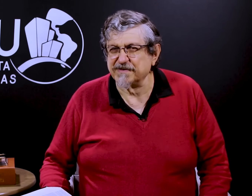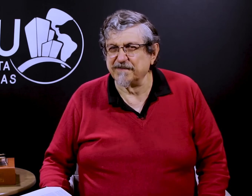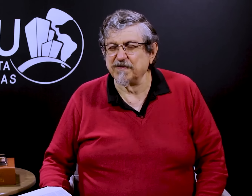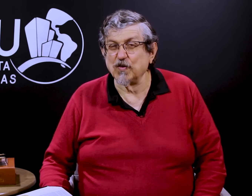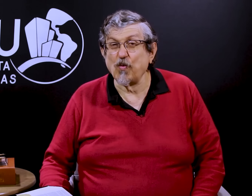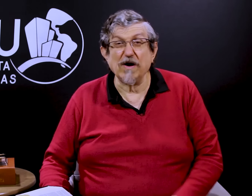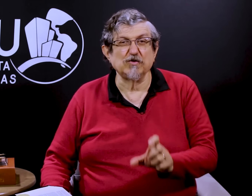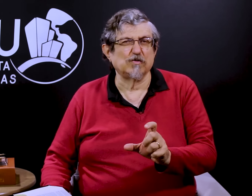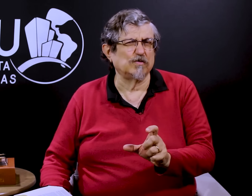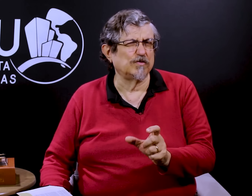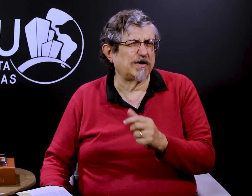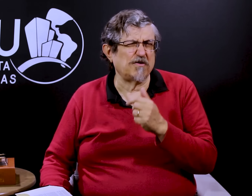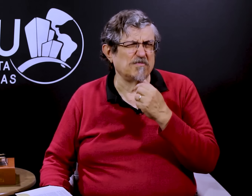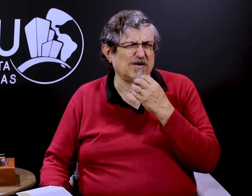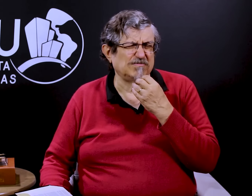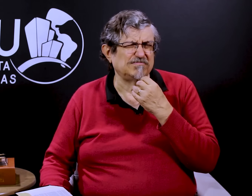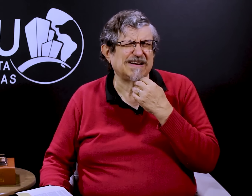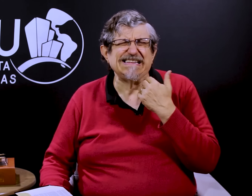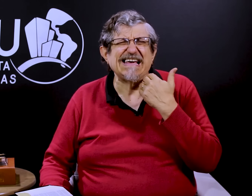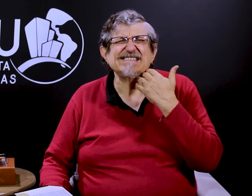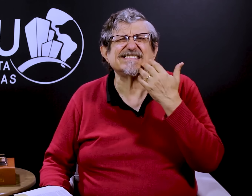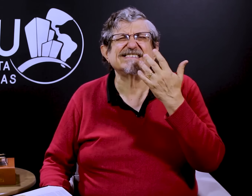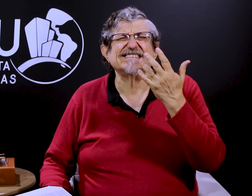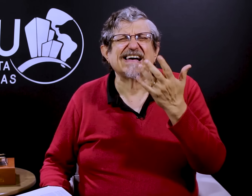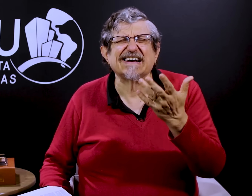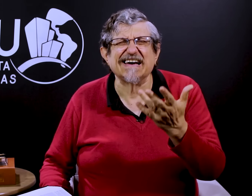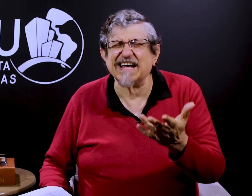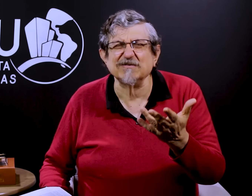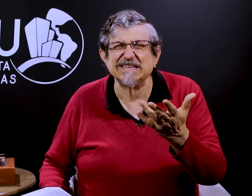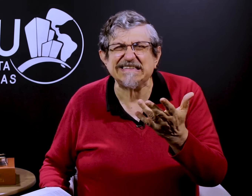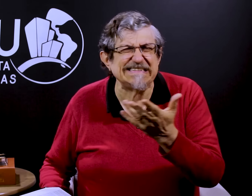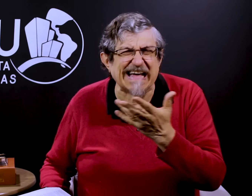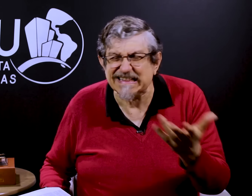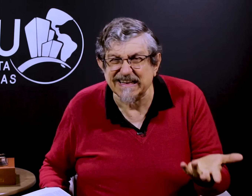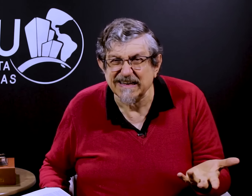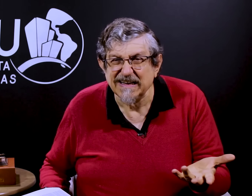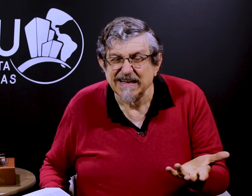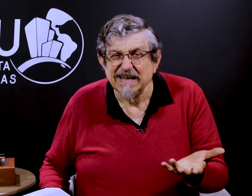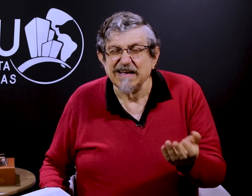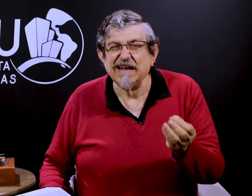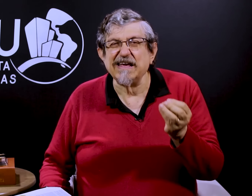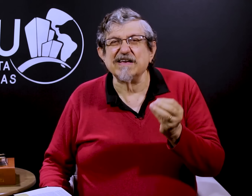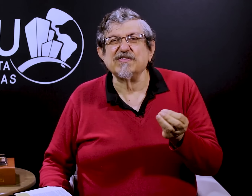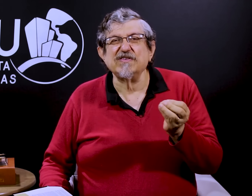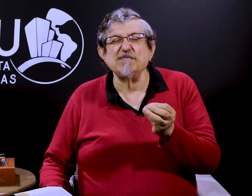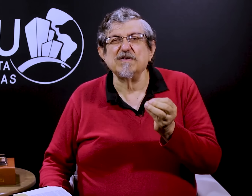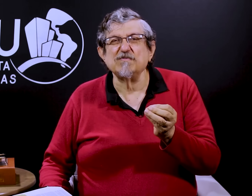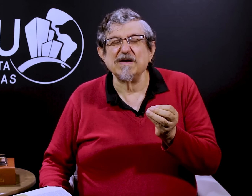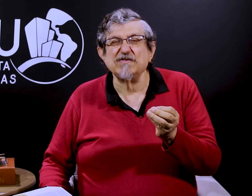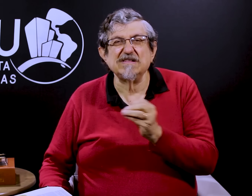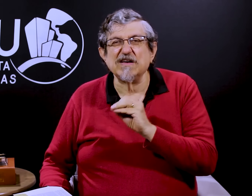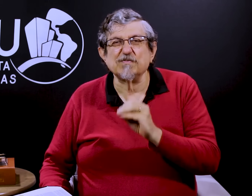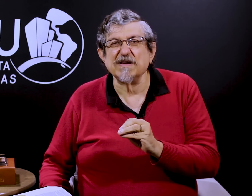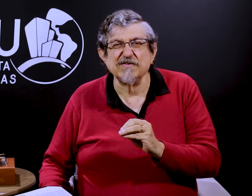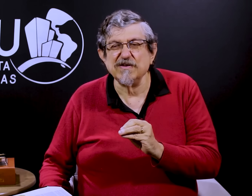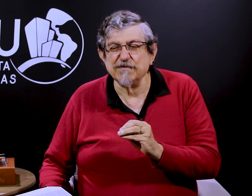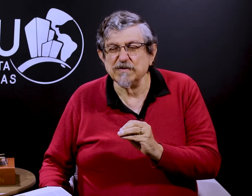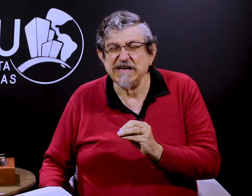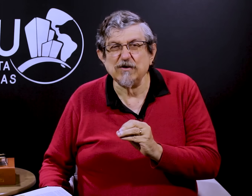perversa quando o seu irmão mas nem sagrado nada ele é simplesmente